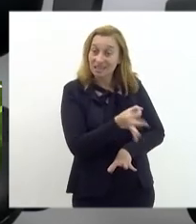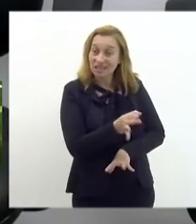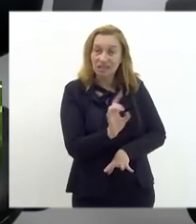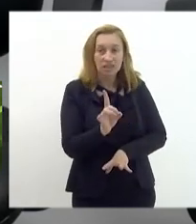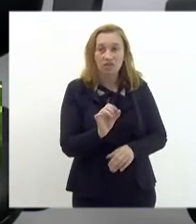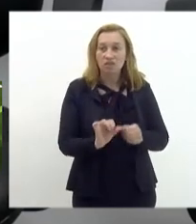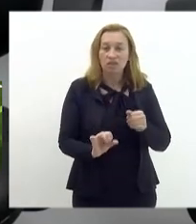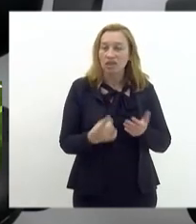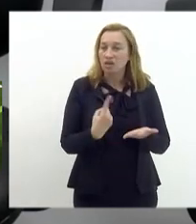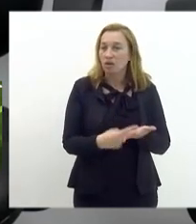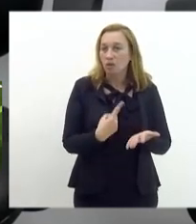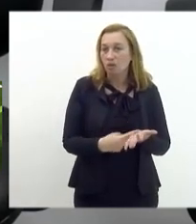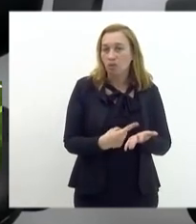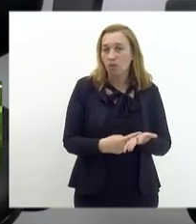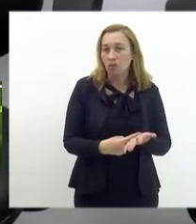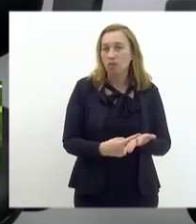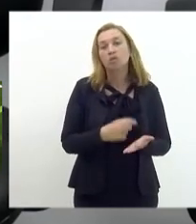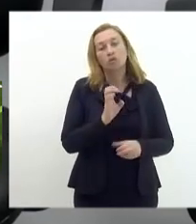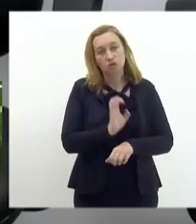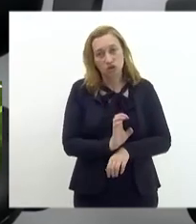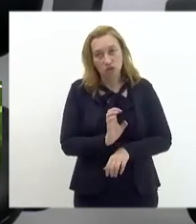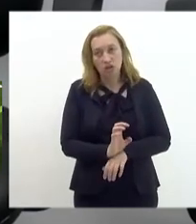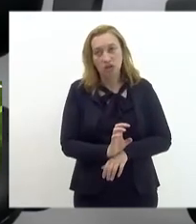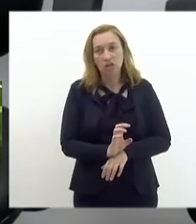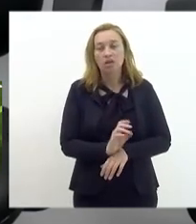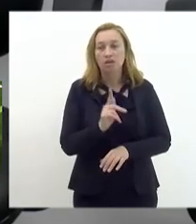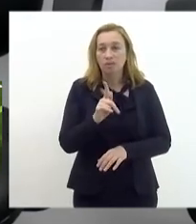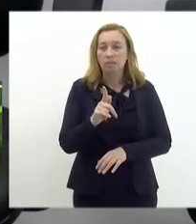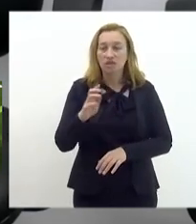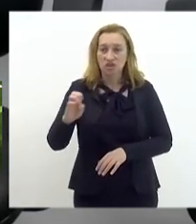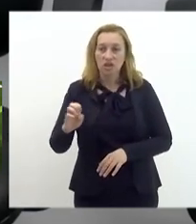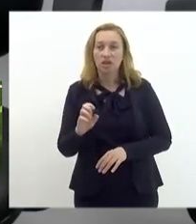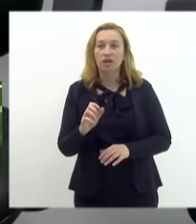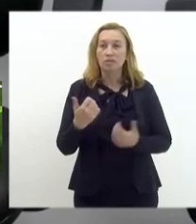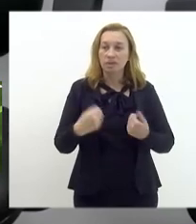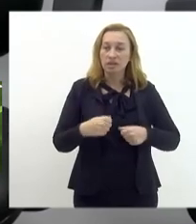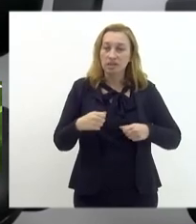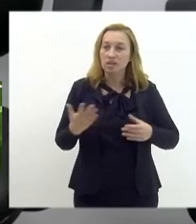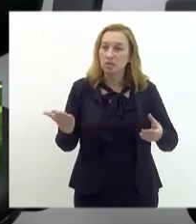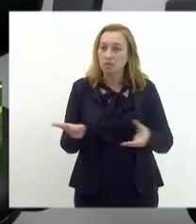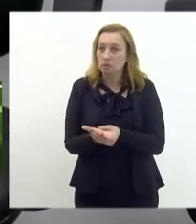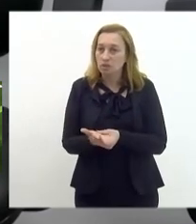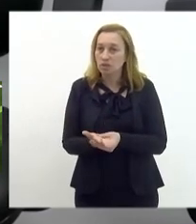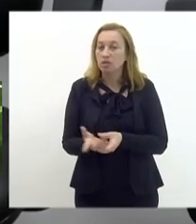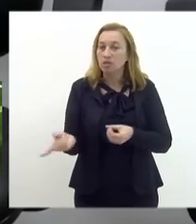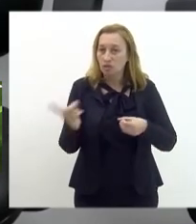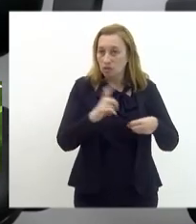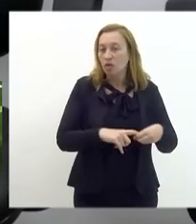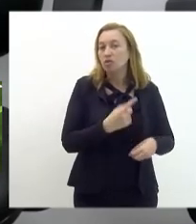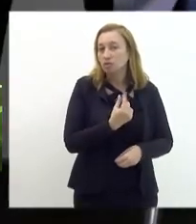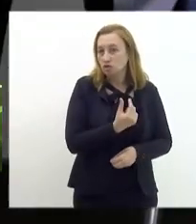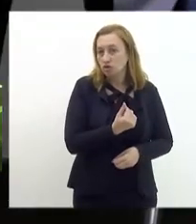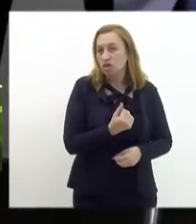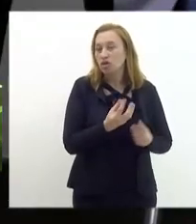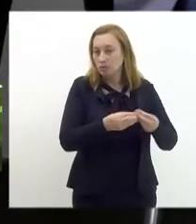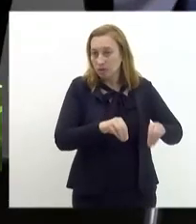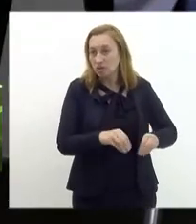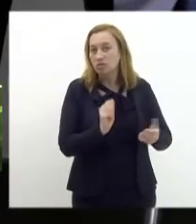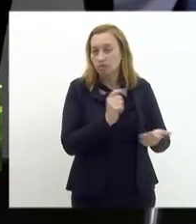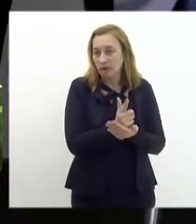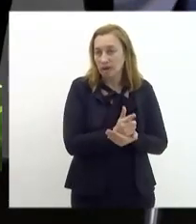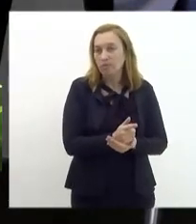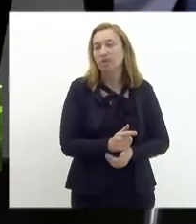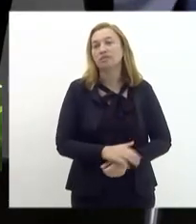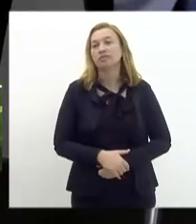for feito um acordo, o Estado, através da PGE, tem que ajuizar uma ação de ressarcimento do dano causado pelo pagamento